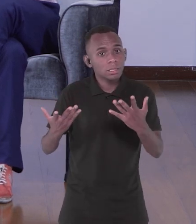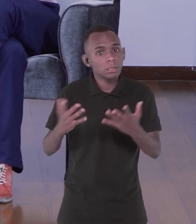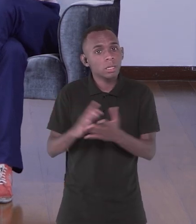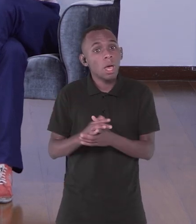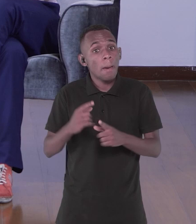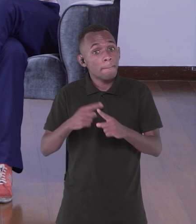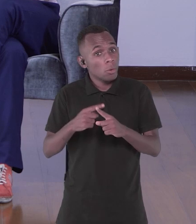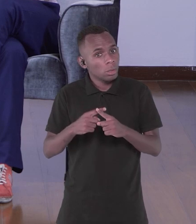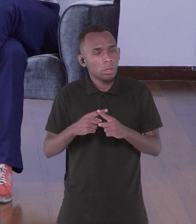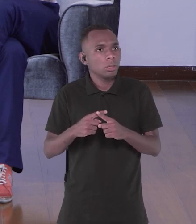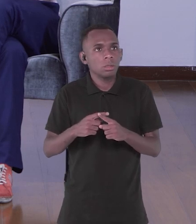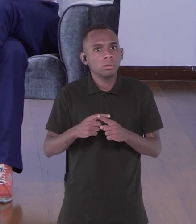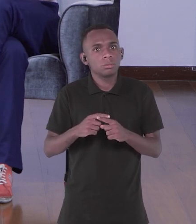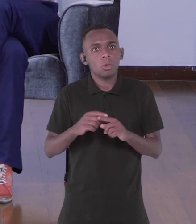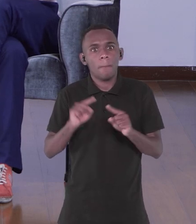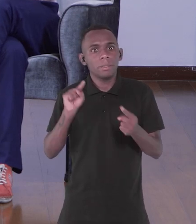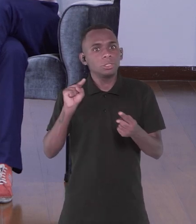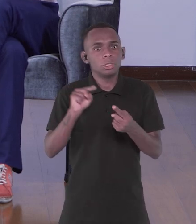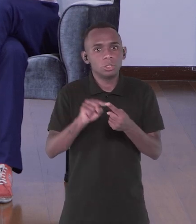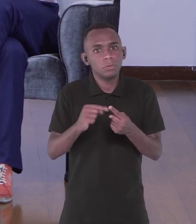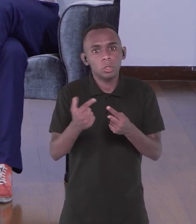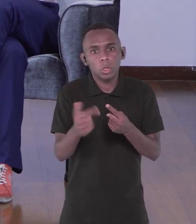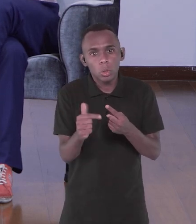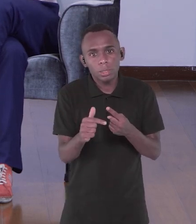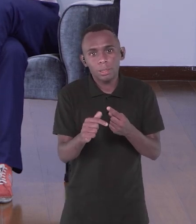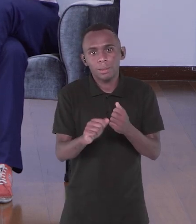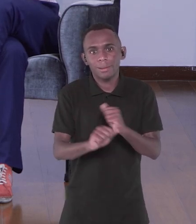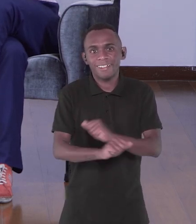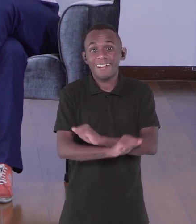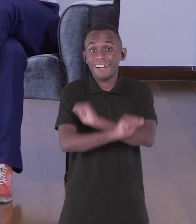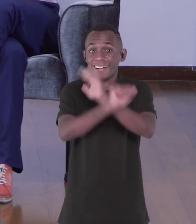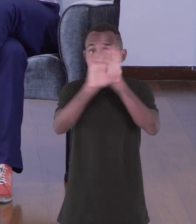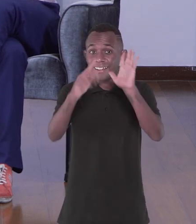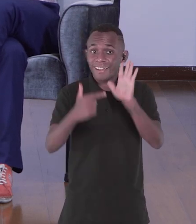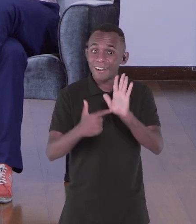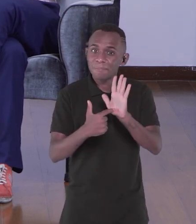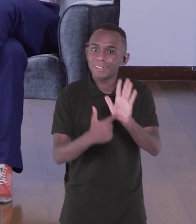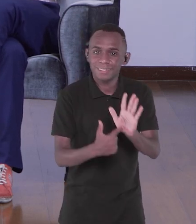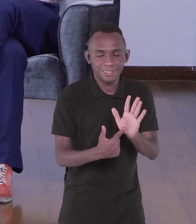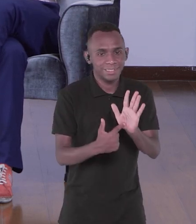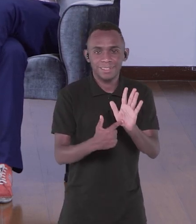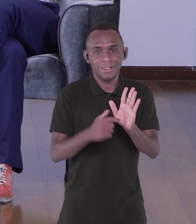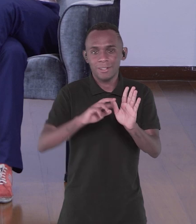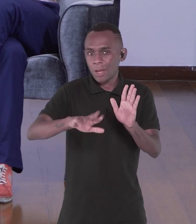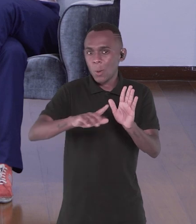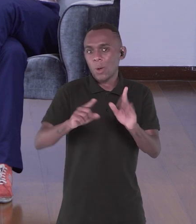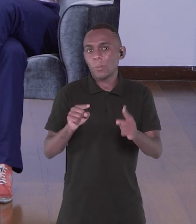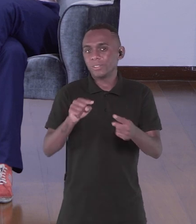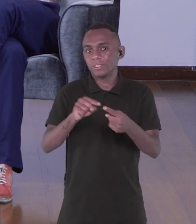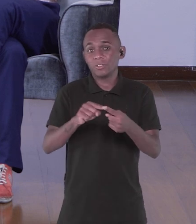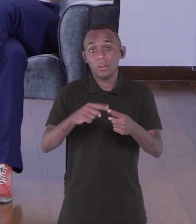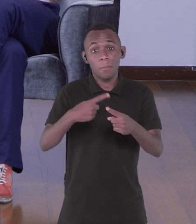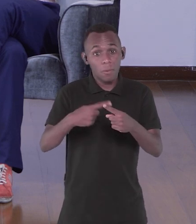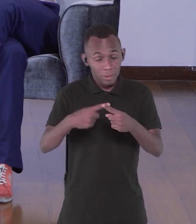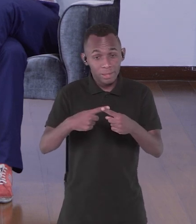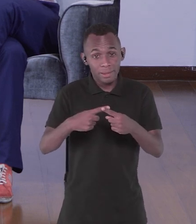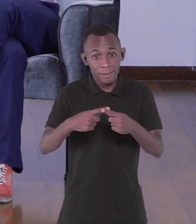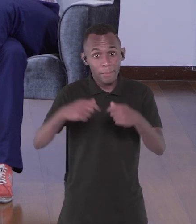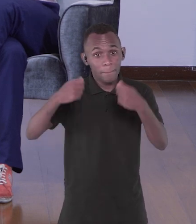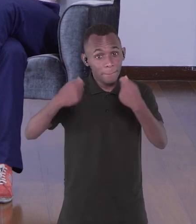não interessa ter mais transparência. Né? Você não tem essa transformação, porque ela vai